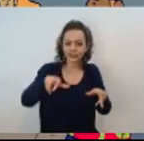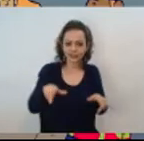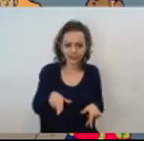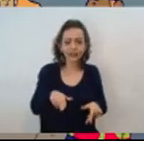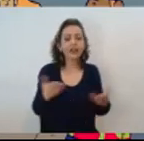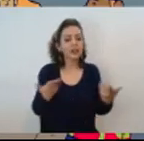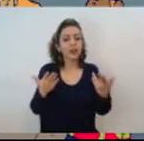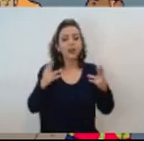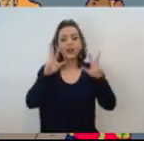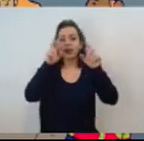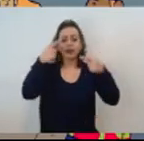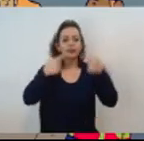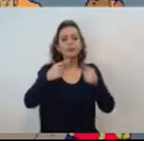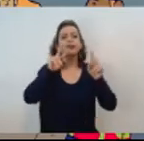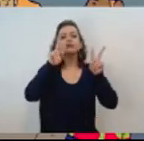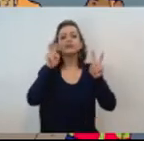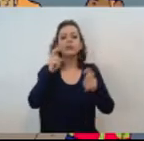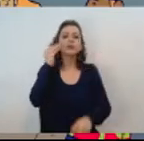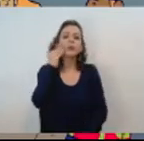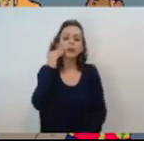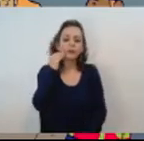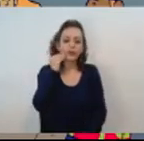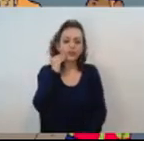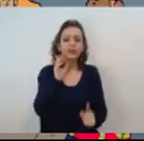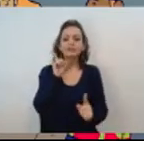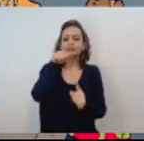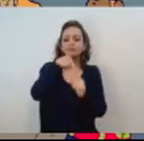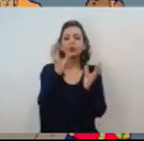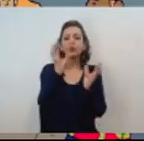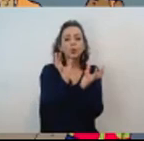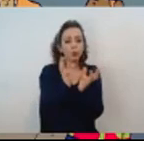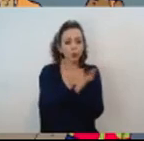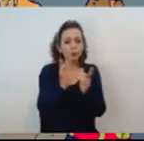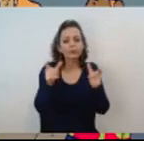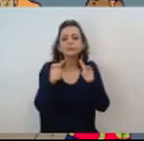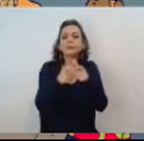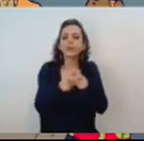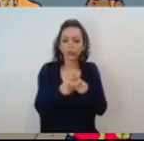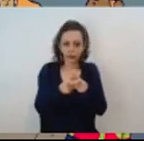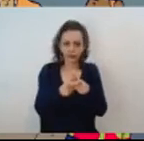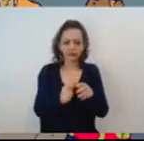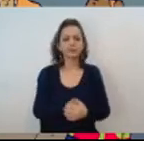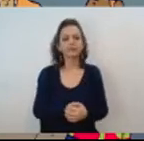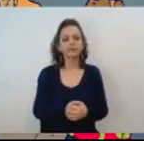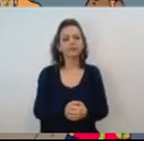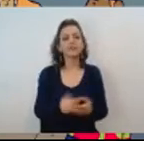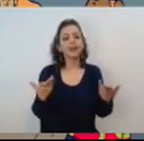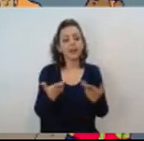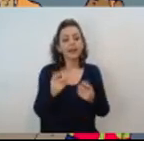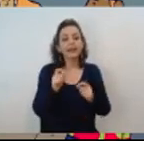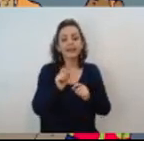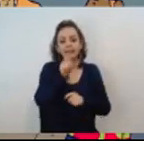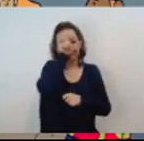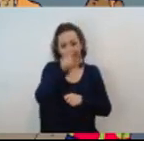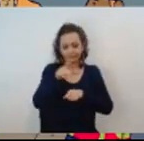para grupos a exatos para fazer a moderação deste